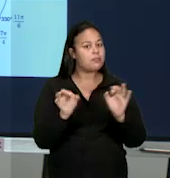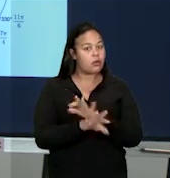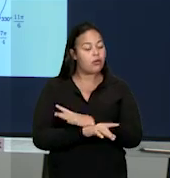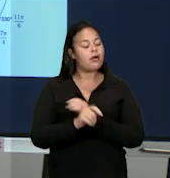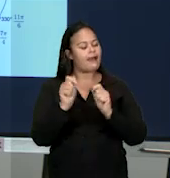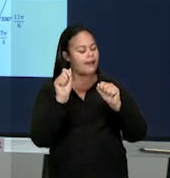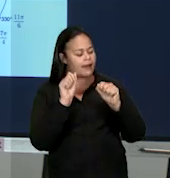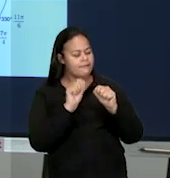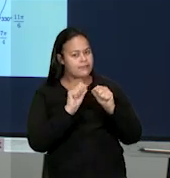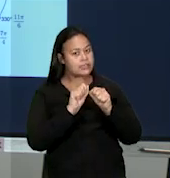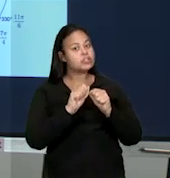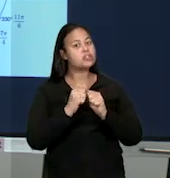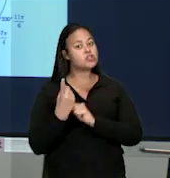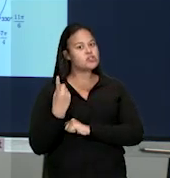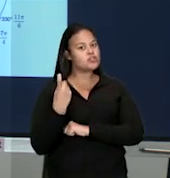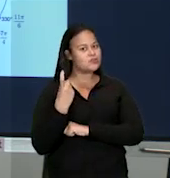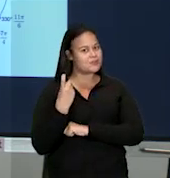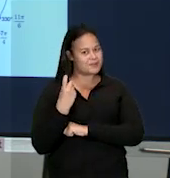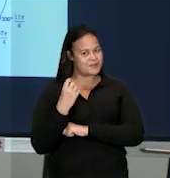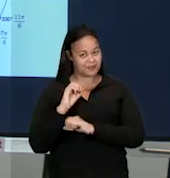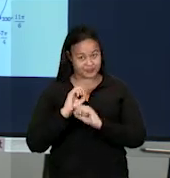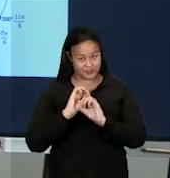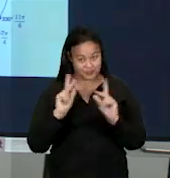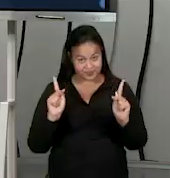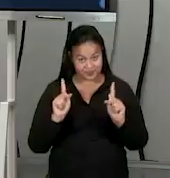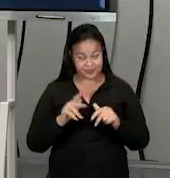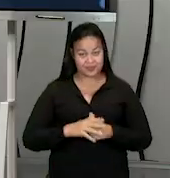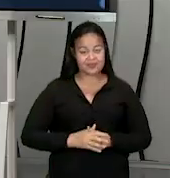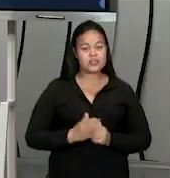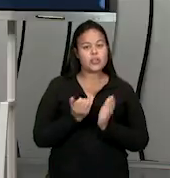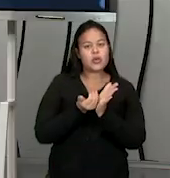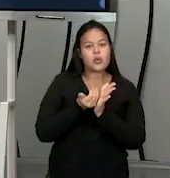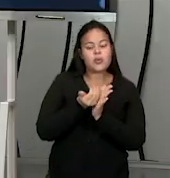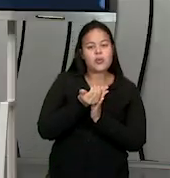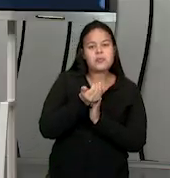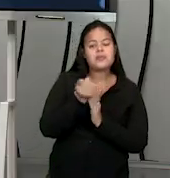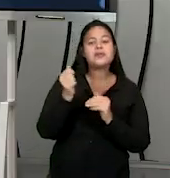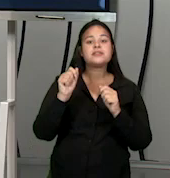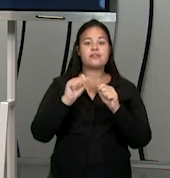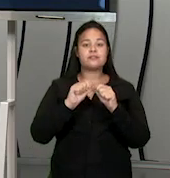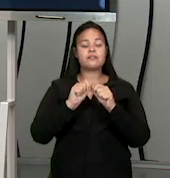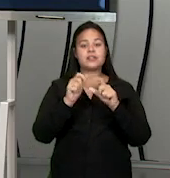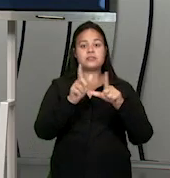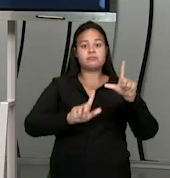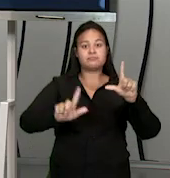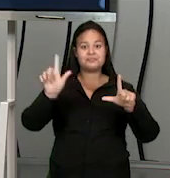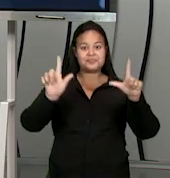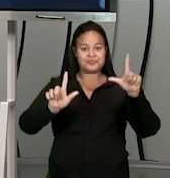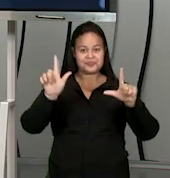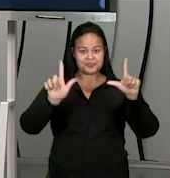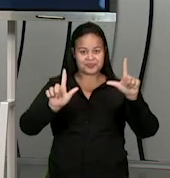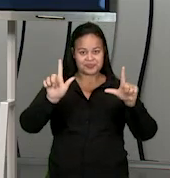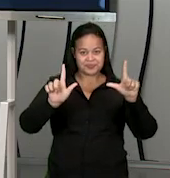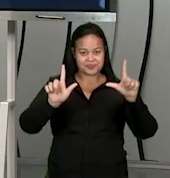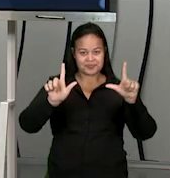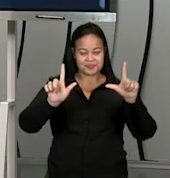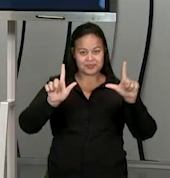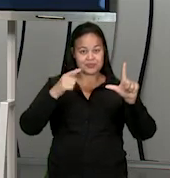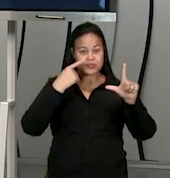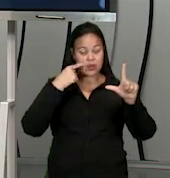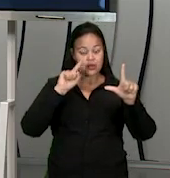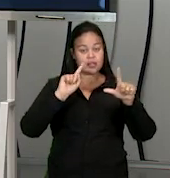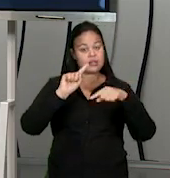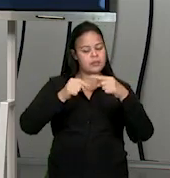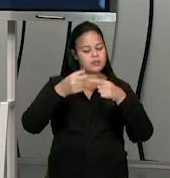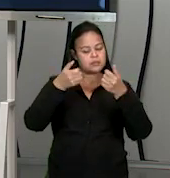novamente, tente fazer aí sozinho, tá bom? Então nós vamos começar aqui fazendo no quadro verde, eu vou fazer uma parte dele e a outra eu vou explicar